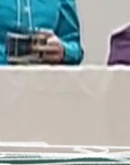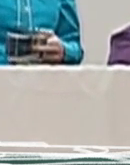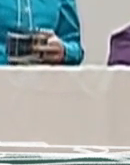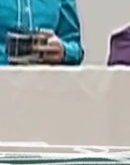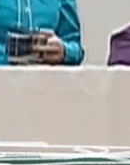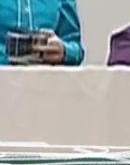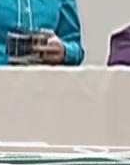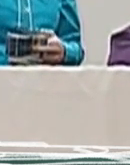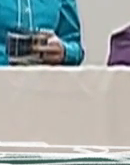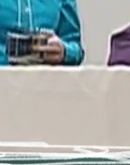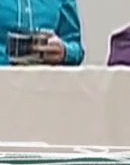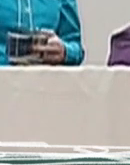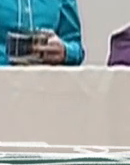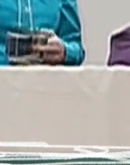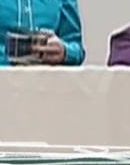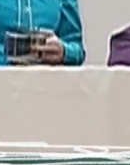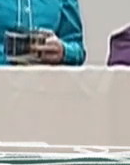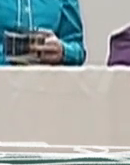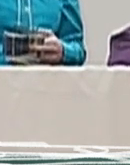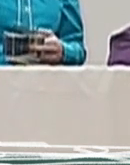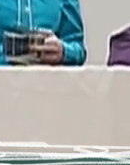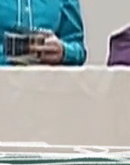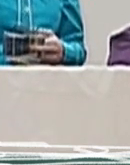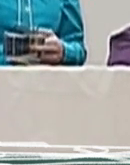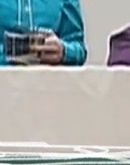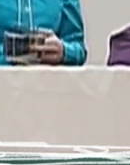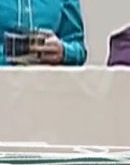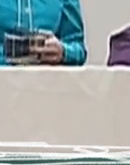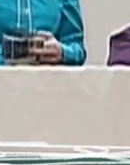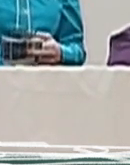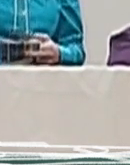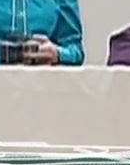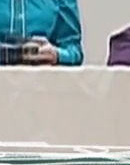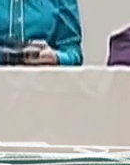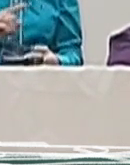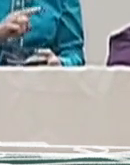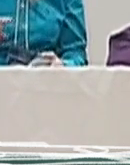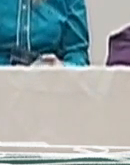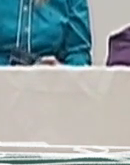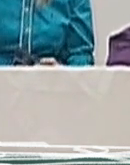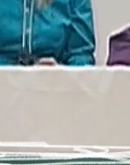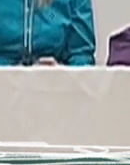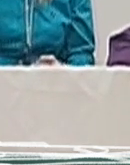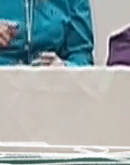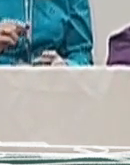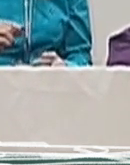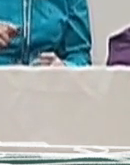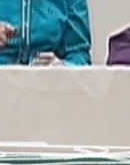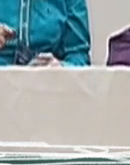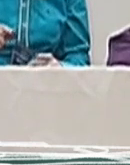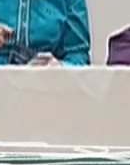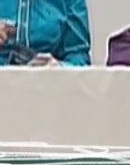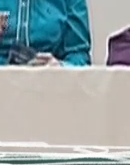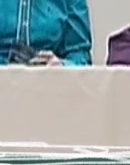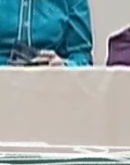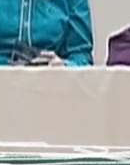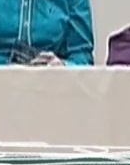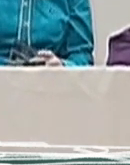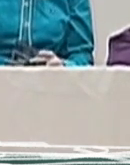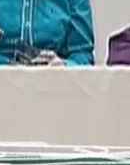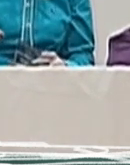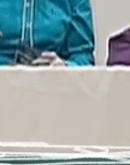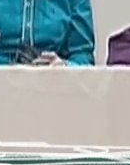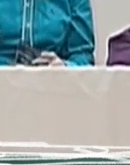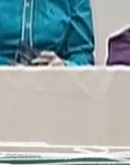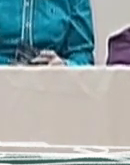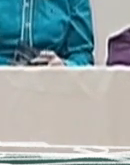2. Não, ele que tirou primeiro, não foi? Não. Eu, chapa 2, tirei o número 3. É a ordem de quem fala. Isso, é então. É a ordem de quem fala.